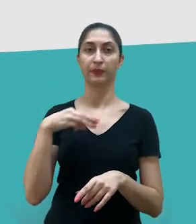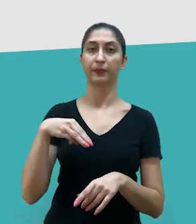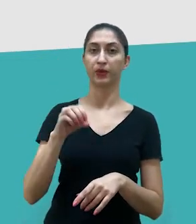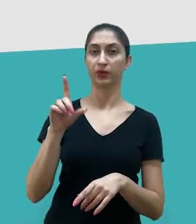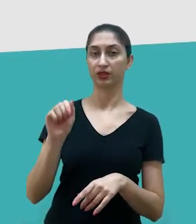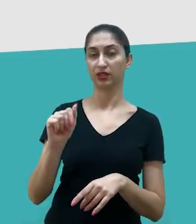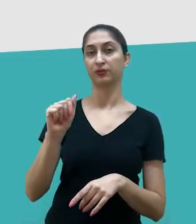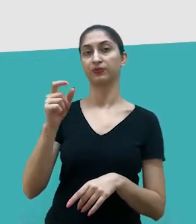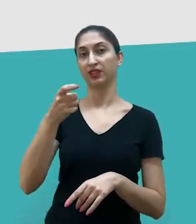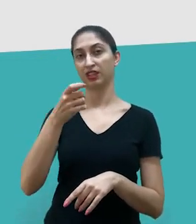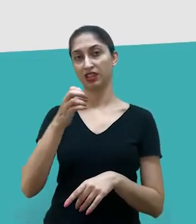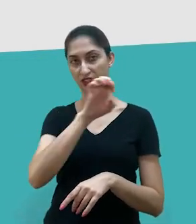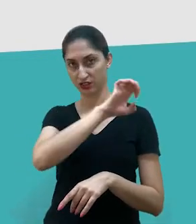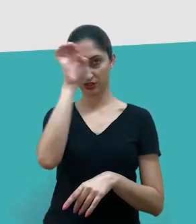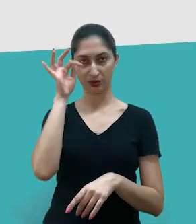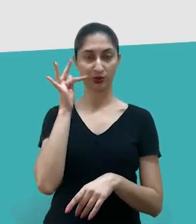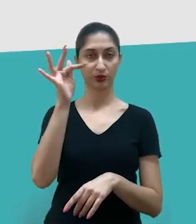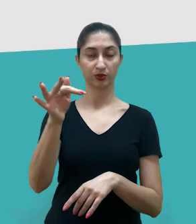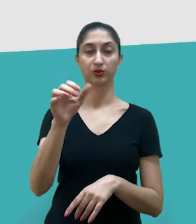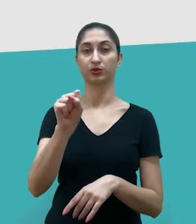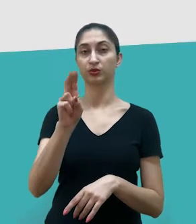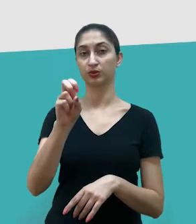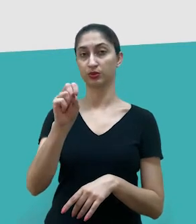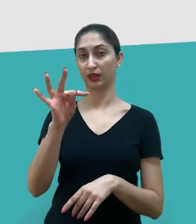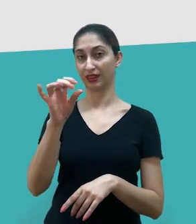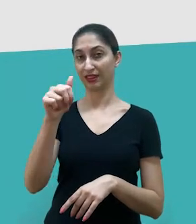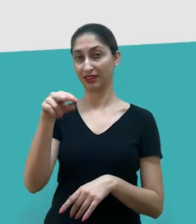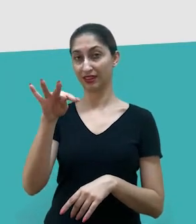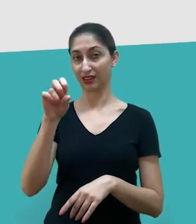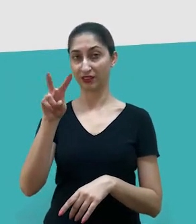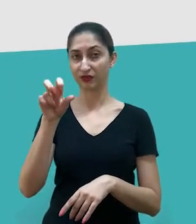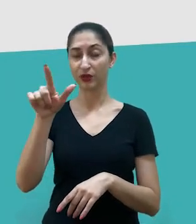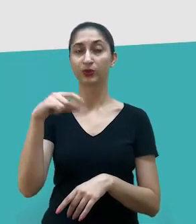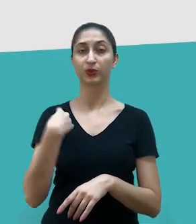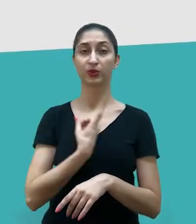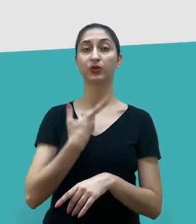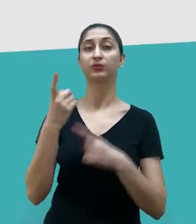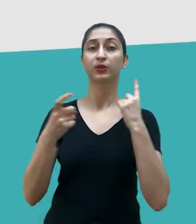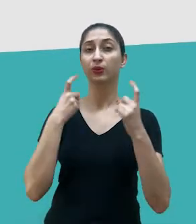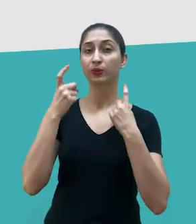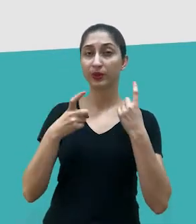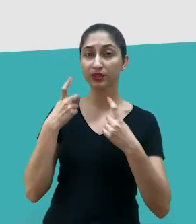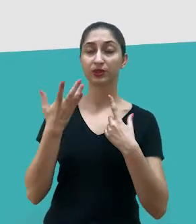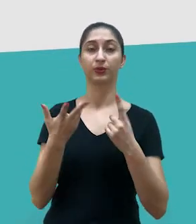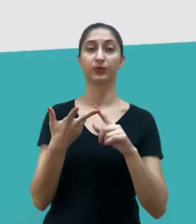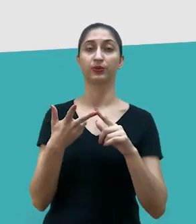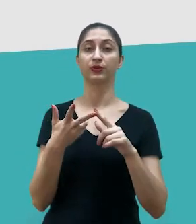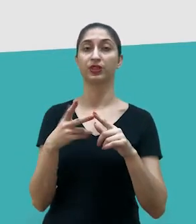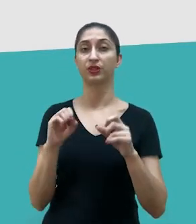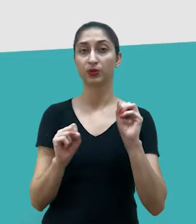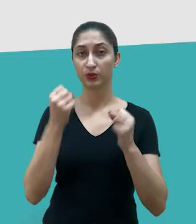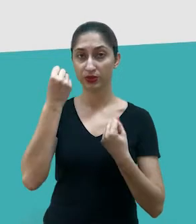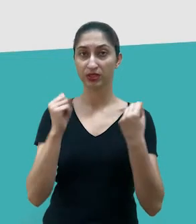Futuro Sustentável, como Slow Fashion, que é a preocupação do consumidor, das indústrias e